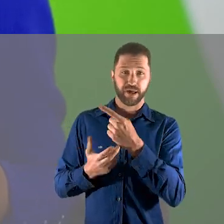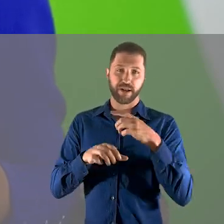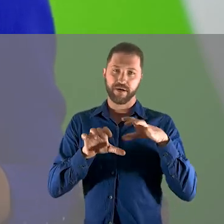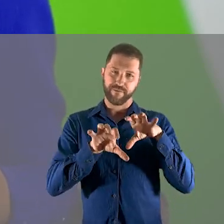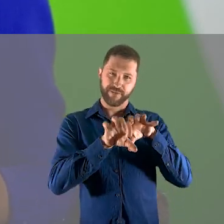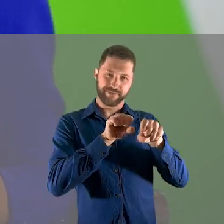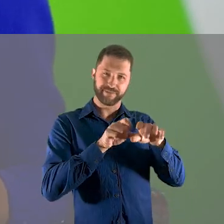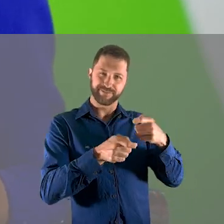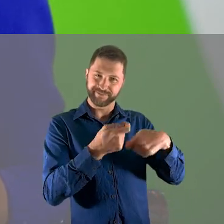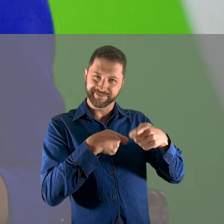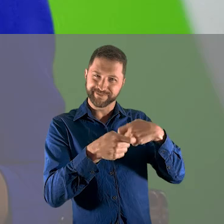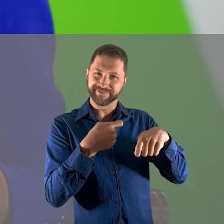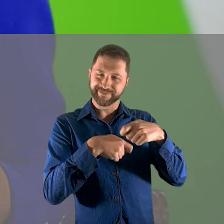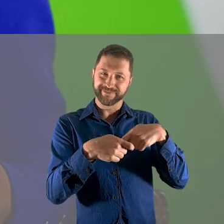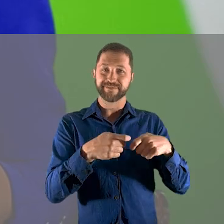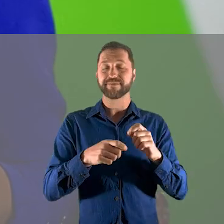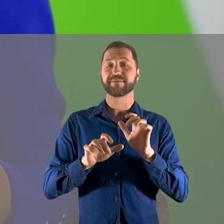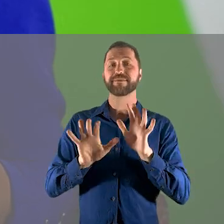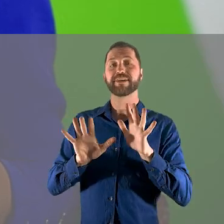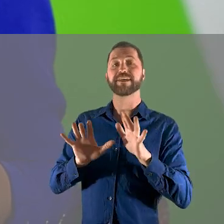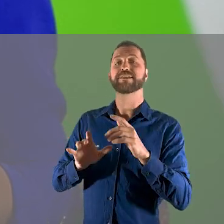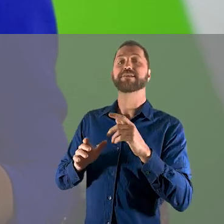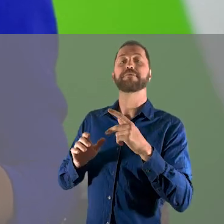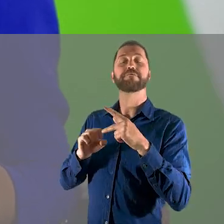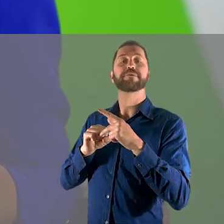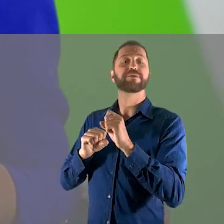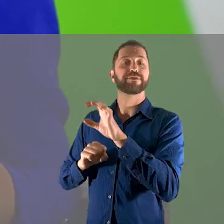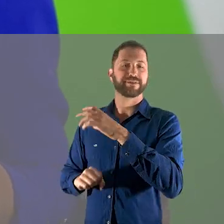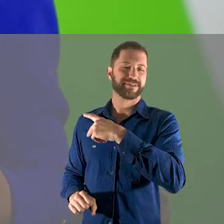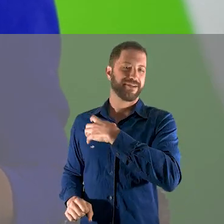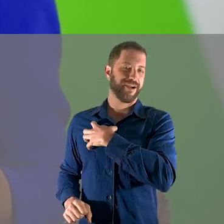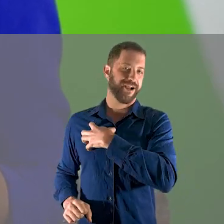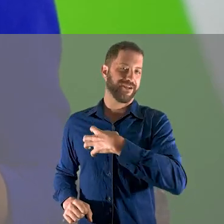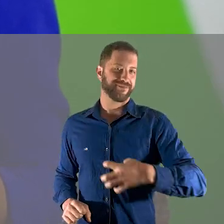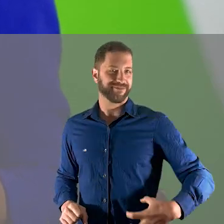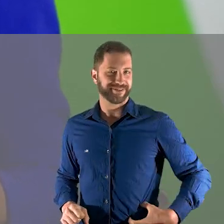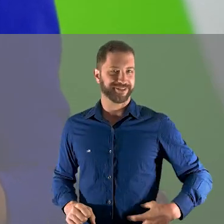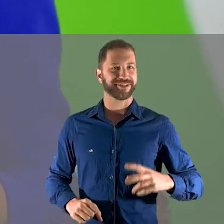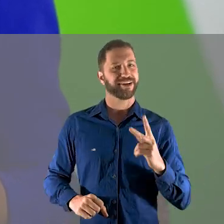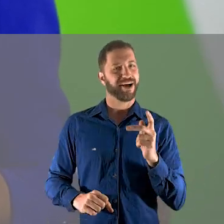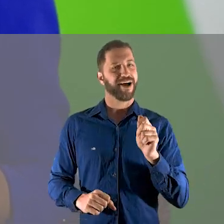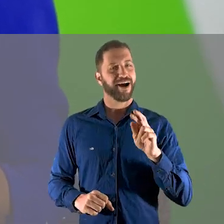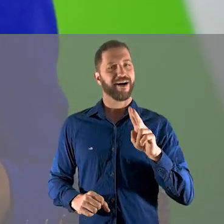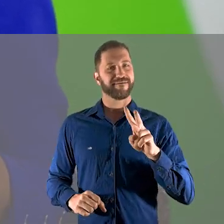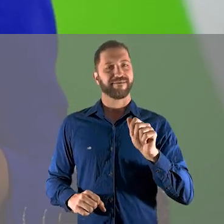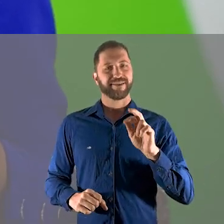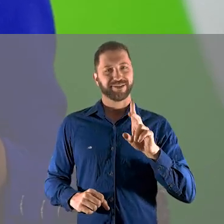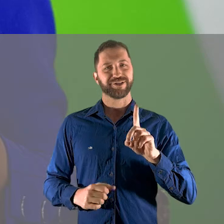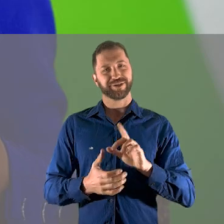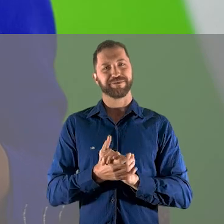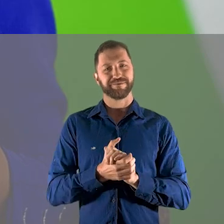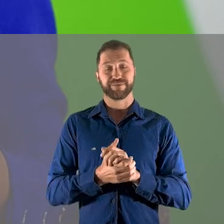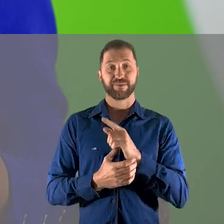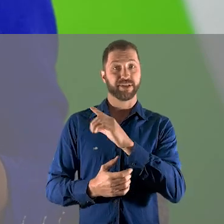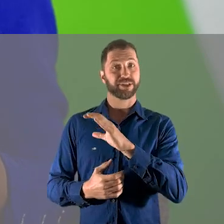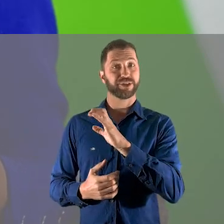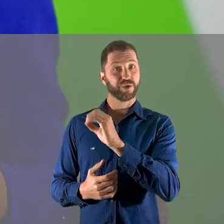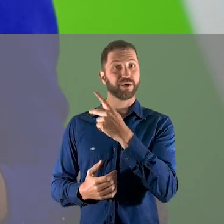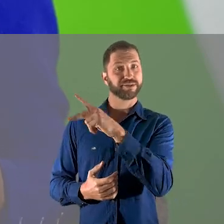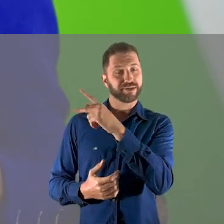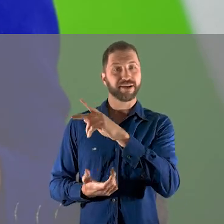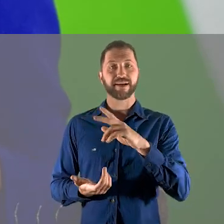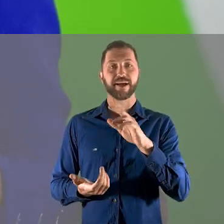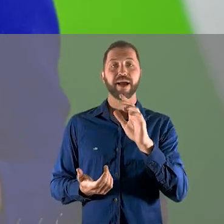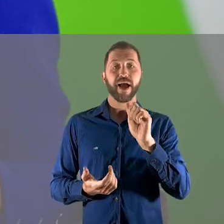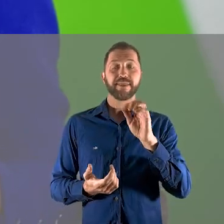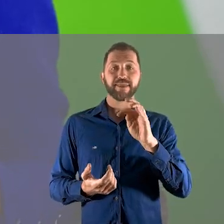com especialização em gestão de luxo pela Universidade de Harvard ela também é aciou do